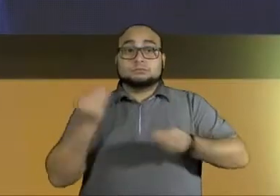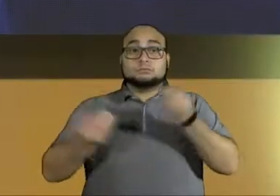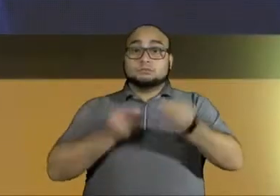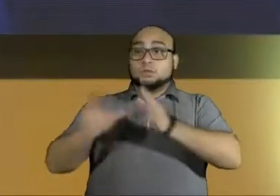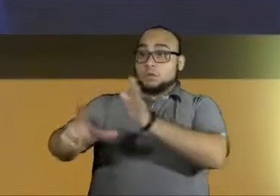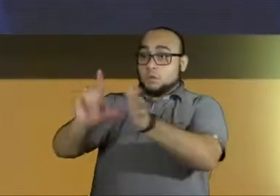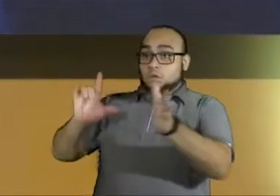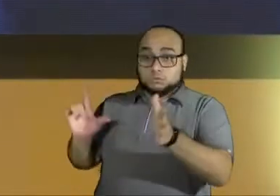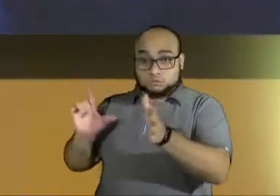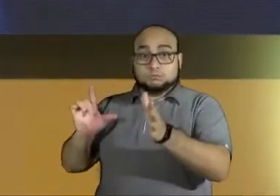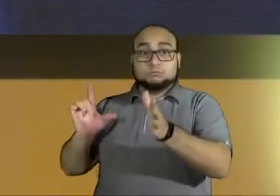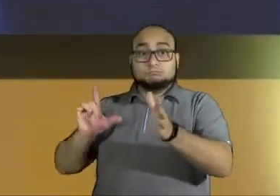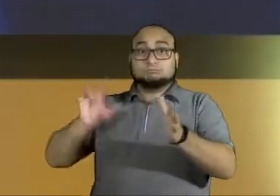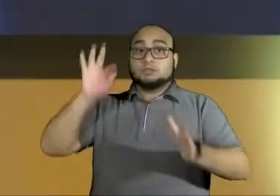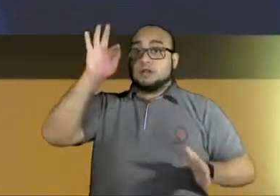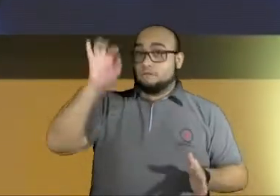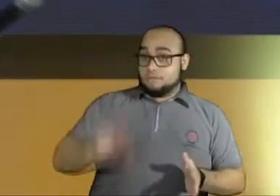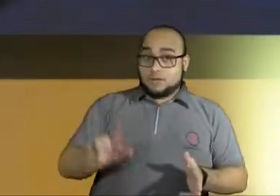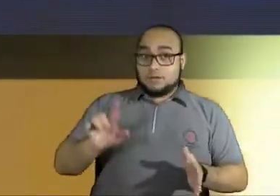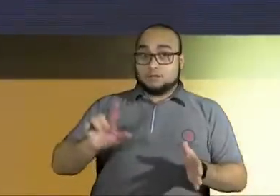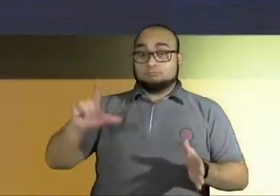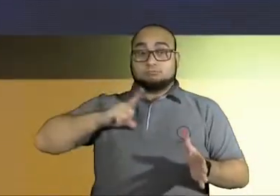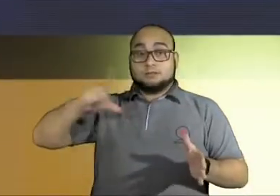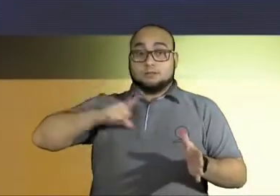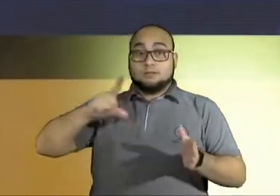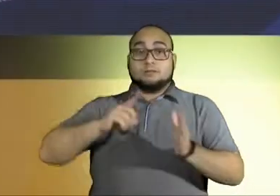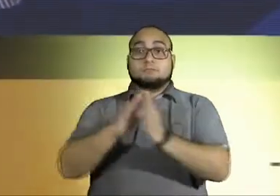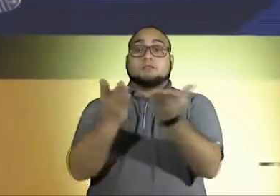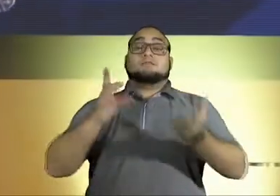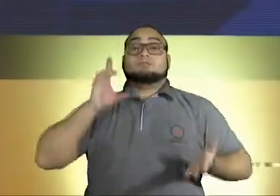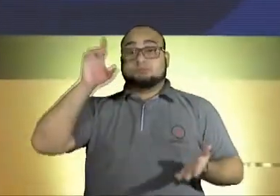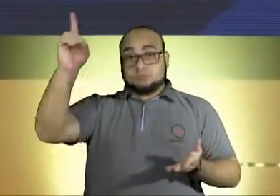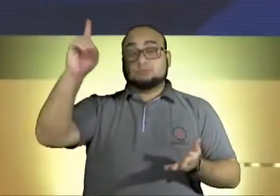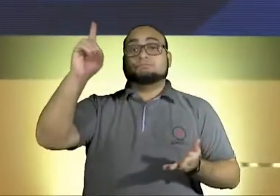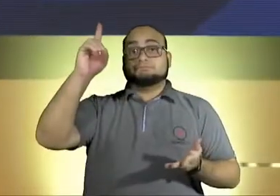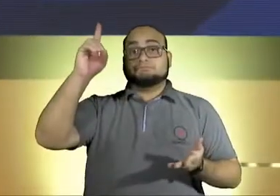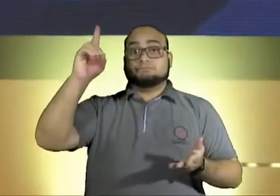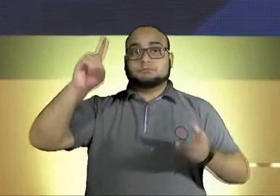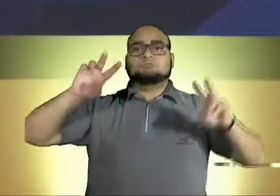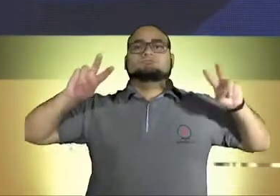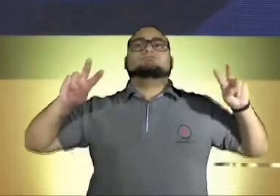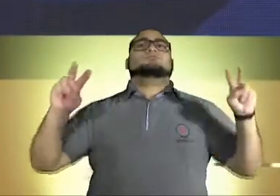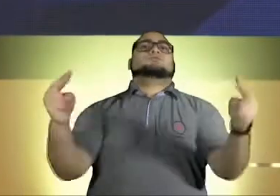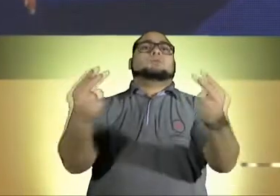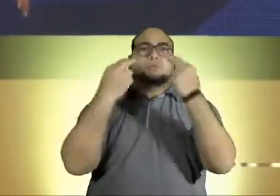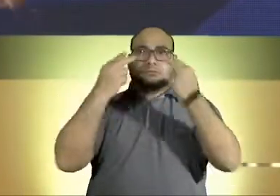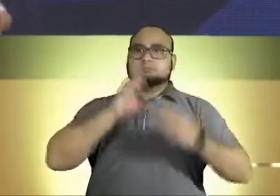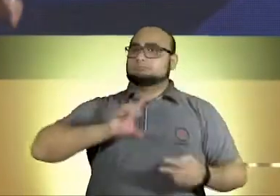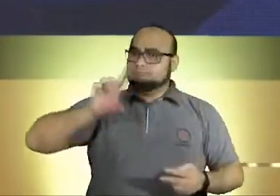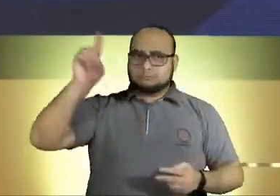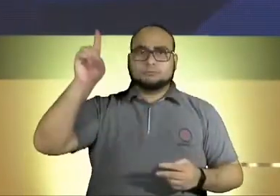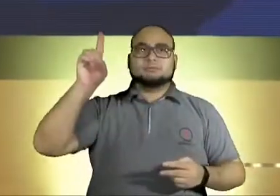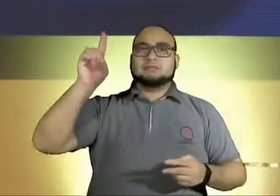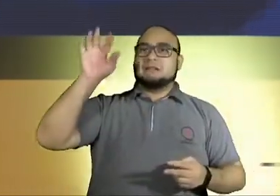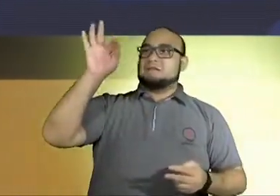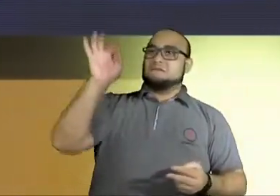pináculo, eu colocar a palavra. Então preste atenção. Deus não depende da minha fé para fazer, porque o autor da carta aos